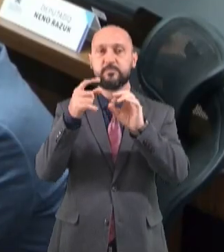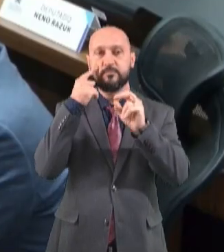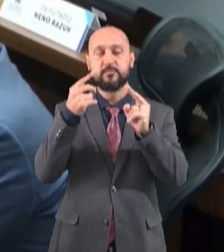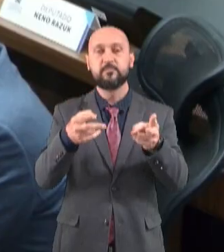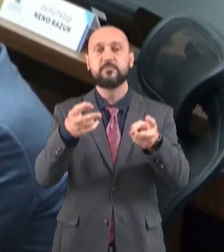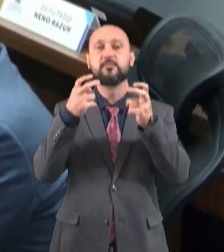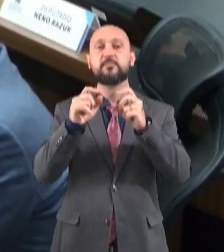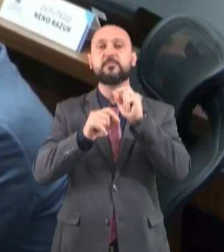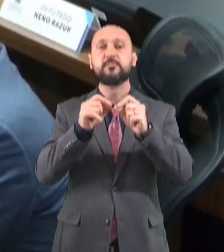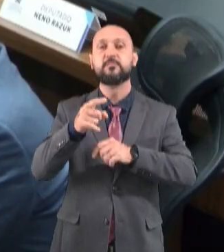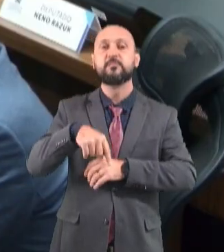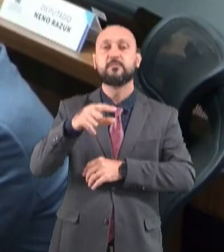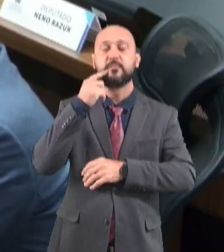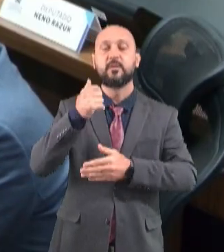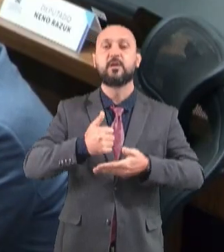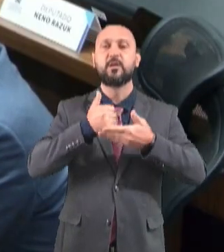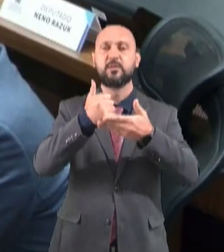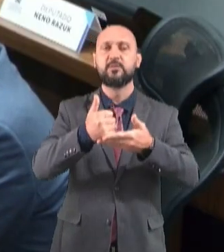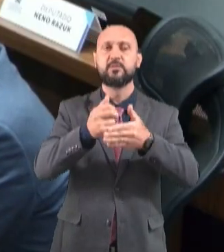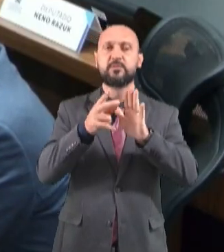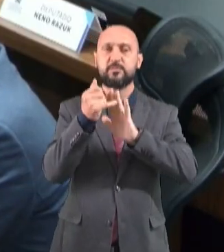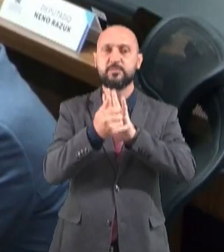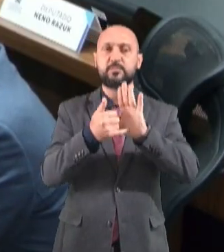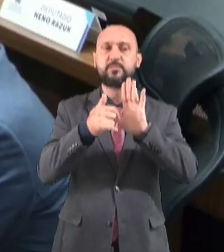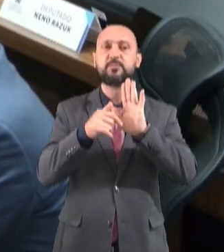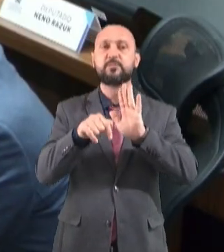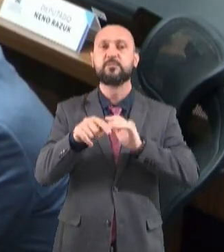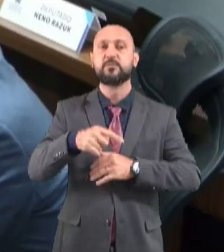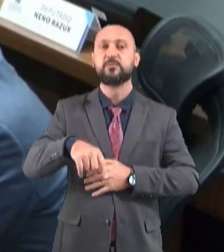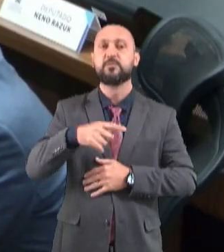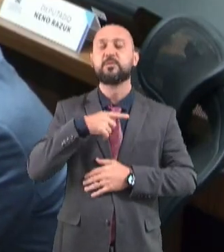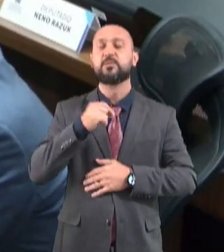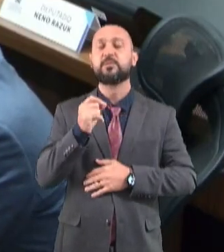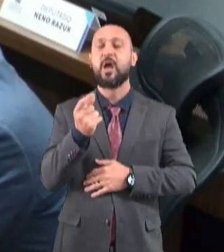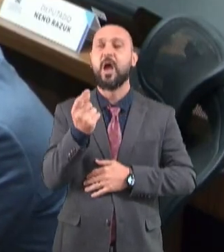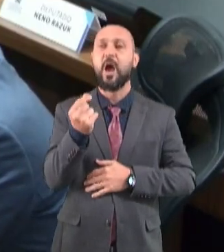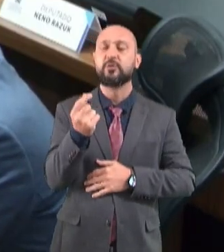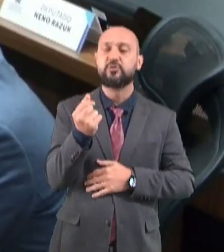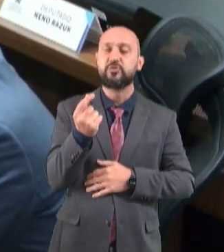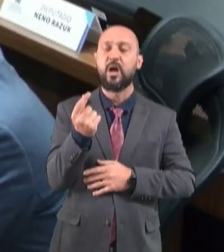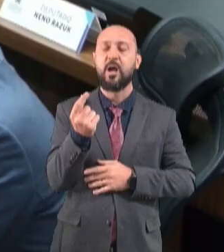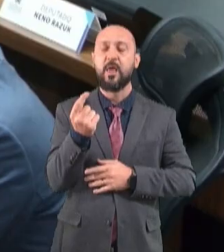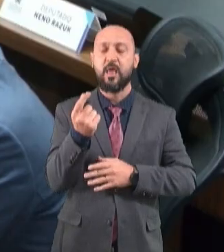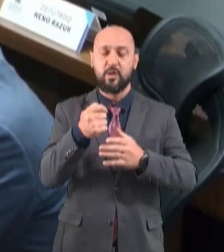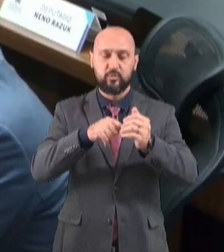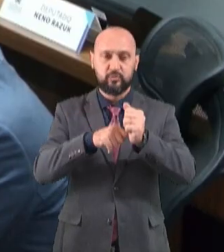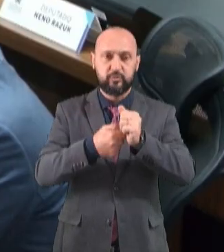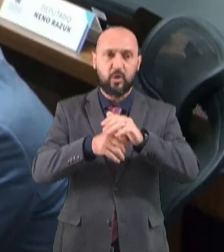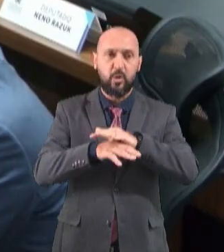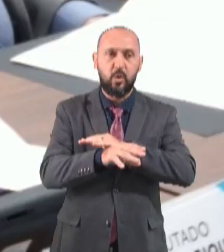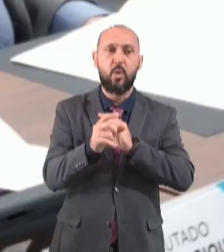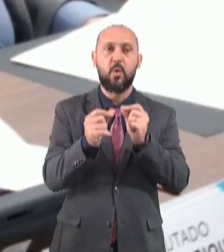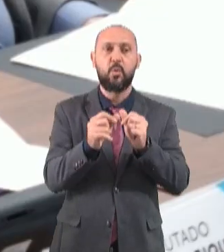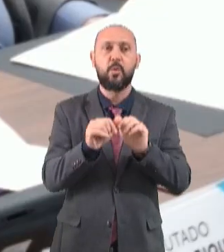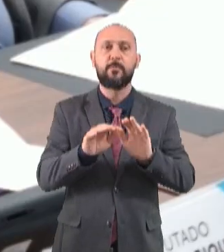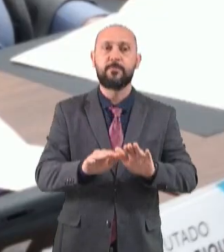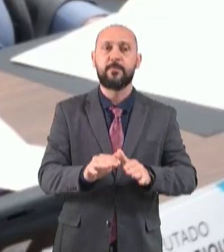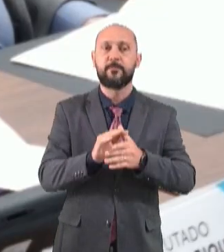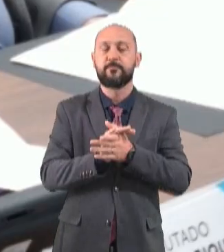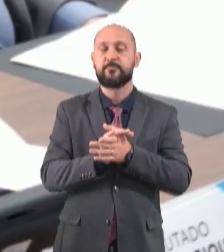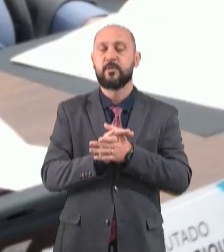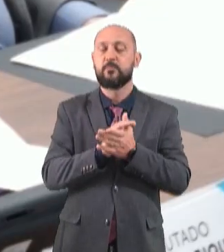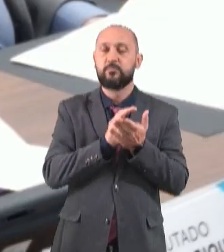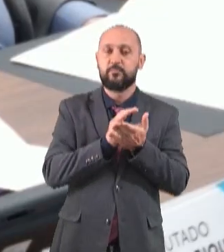percebam, aqui, a gente beneficiar nesse projeto aquele que tem o seu capital aditivado, o seu custo diminuído por